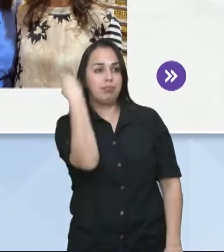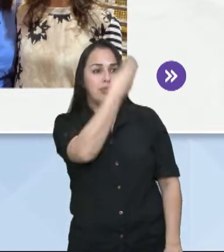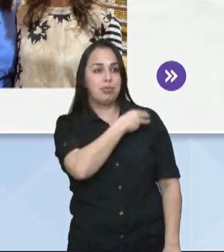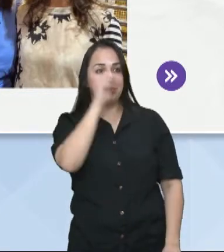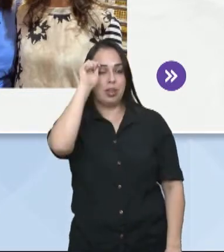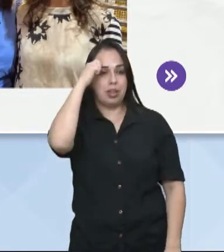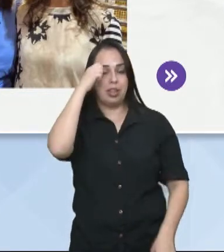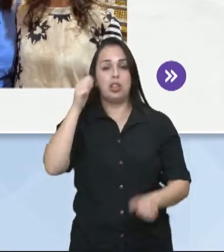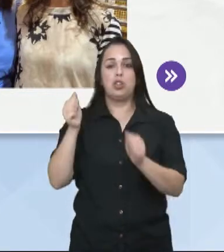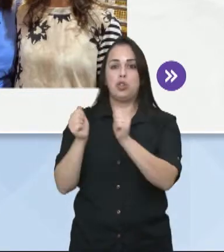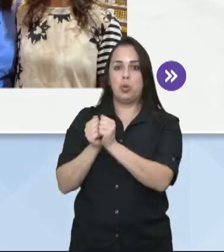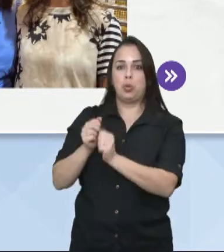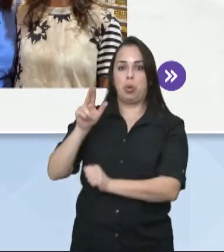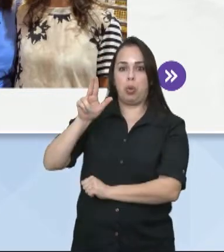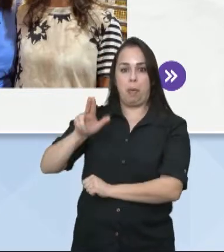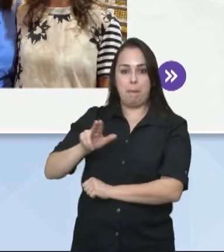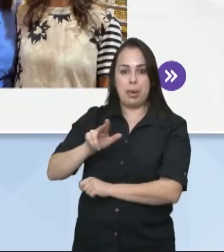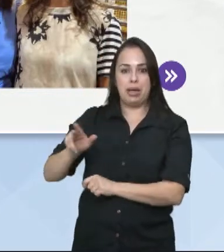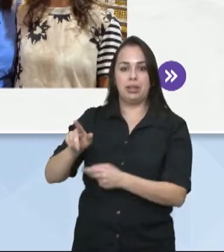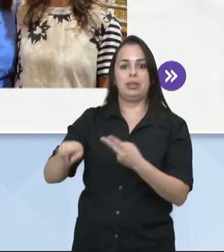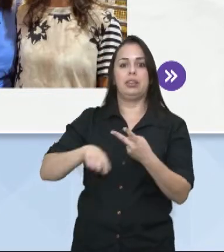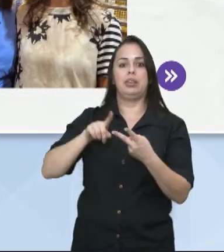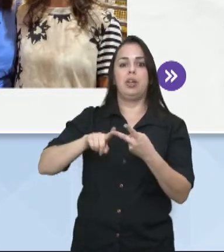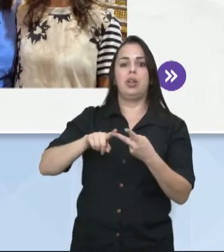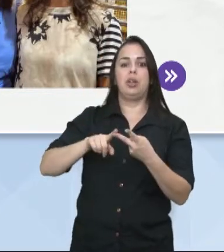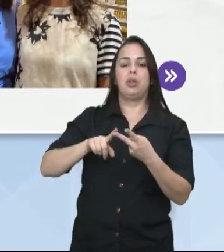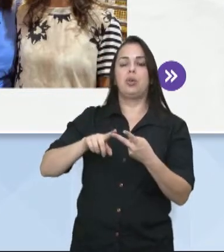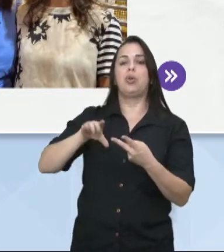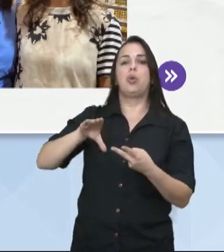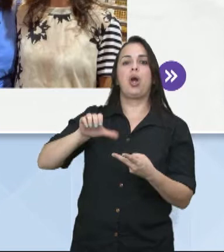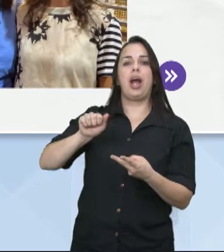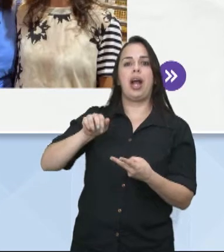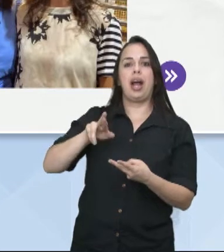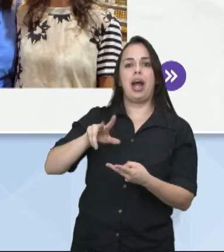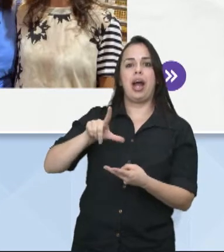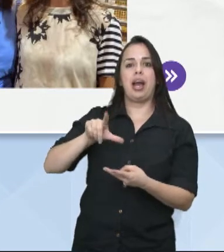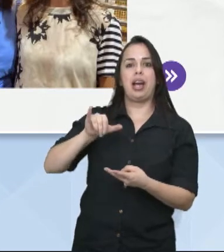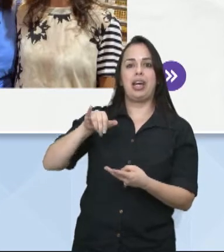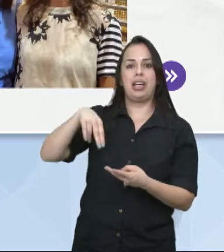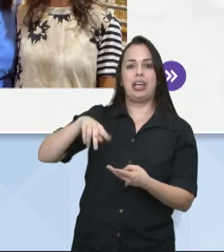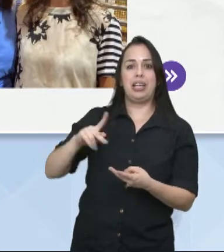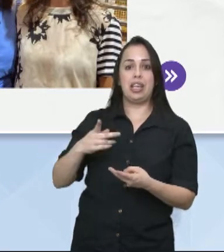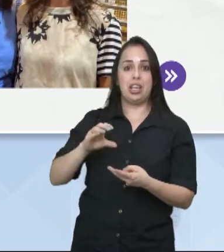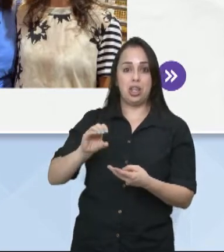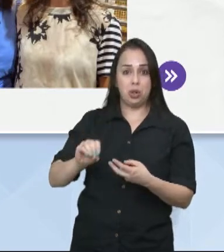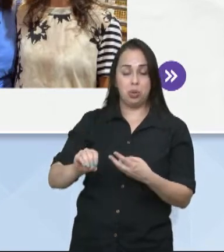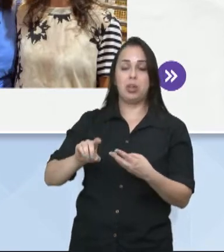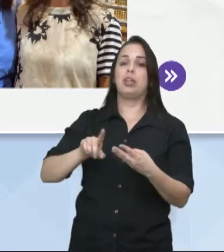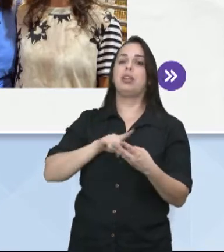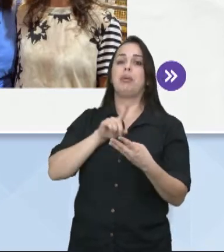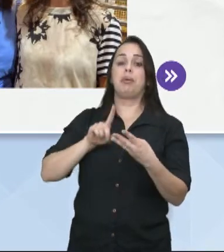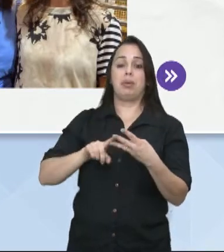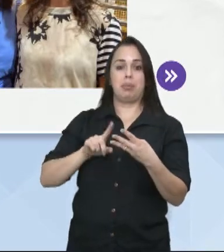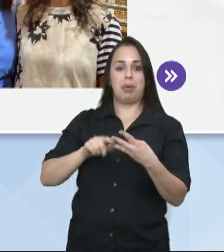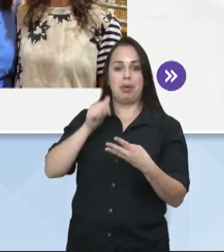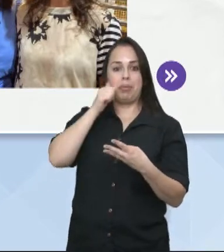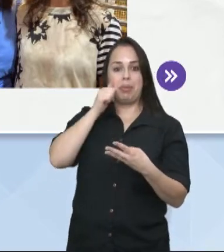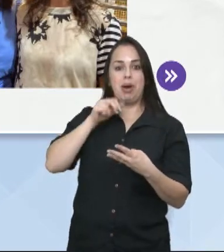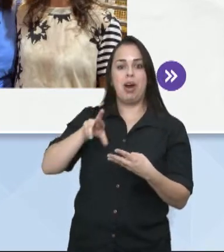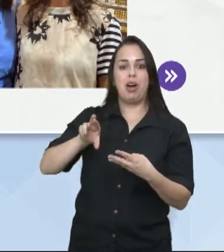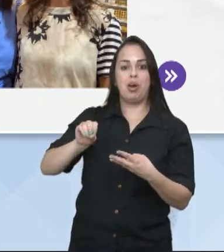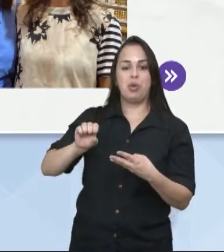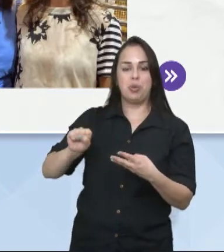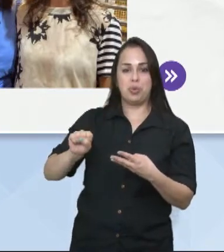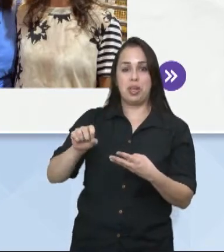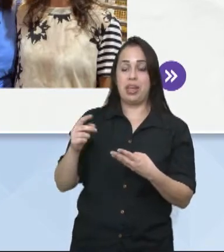o Vantuir, o Carlinhos de Almeida, esteve junto, a Rose Gaspar esteve junto, e essa foto, quando